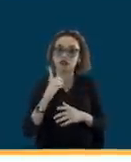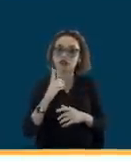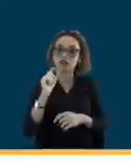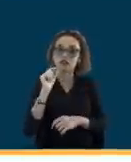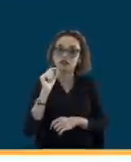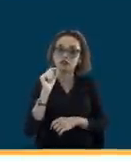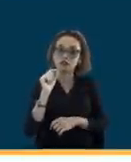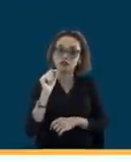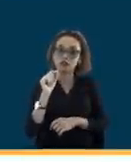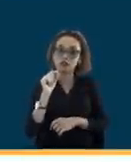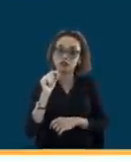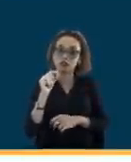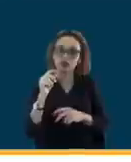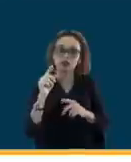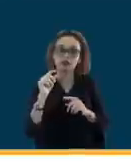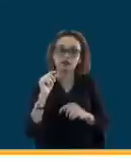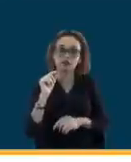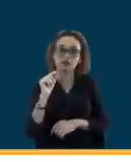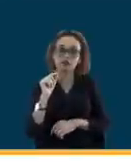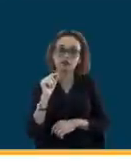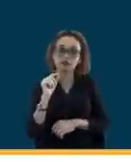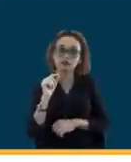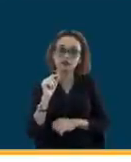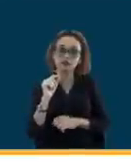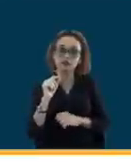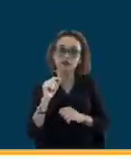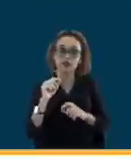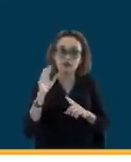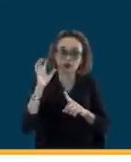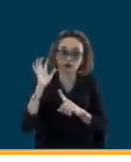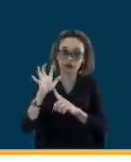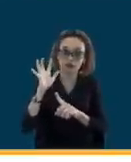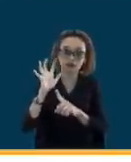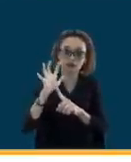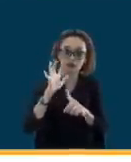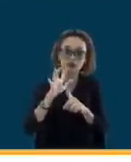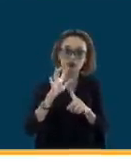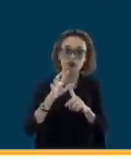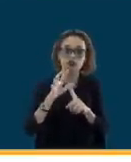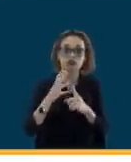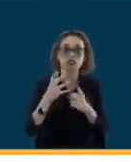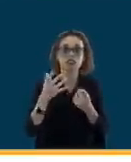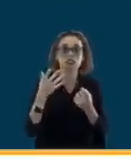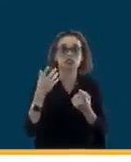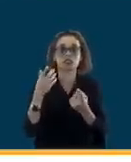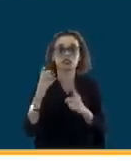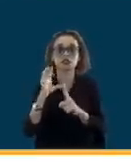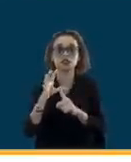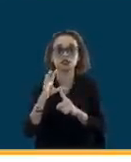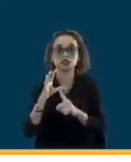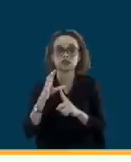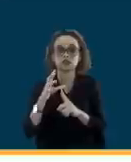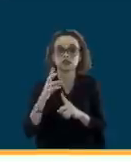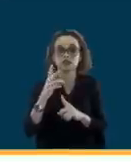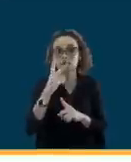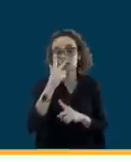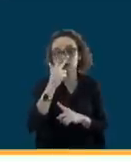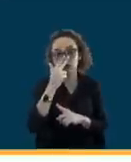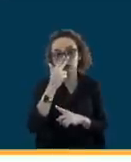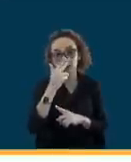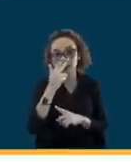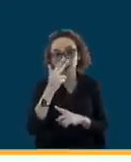do ponto de vista de quem fez a manipulação, uma competente manipulação desses afetos